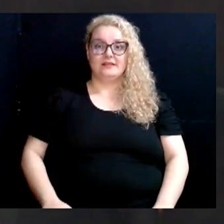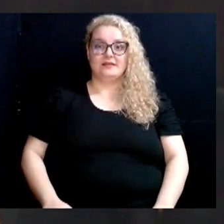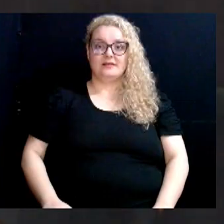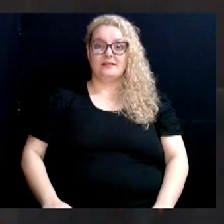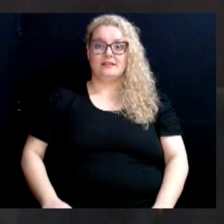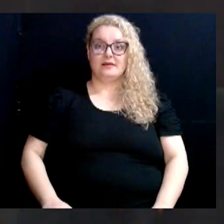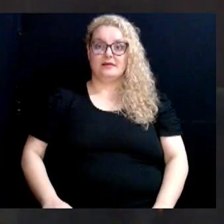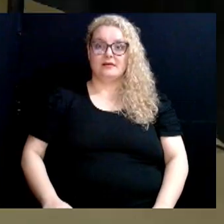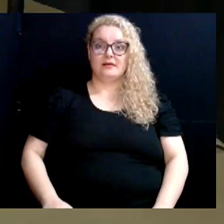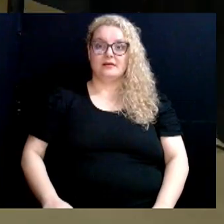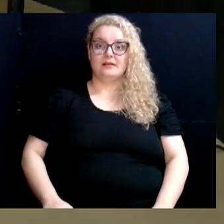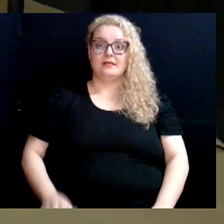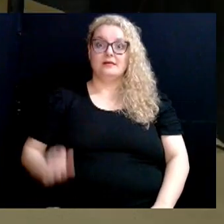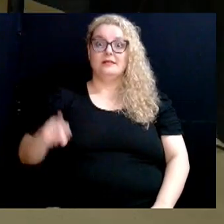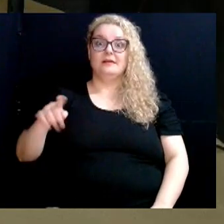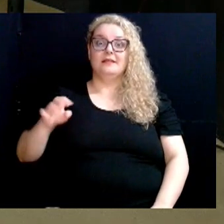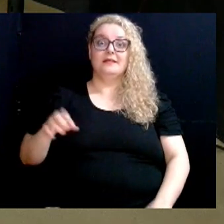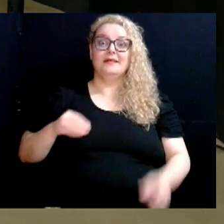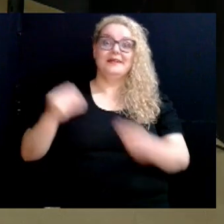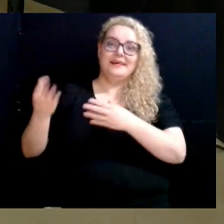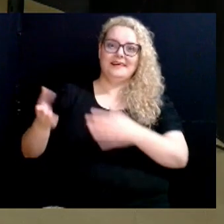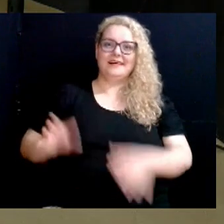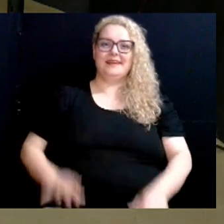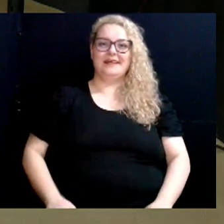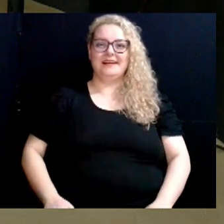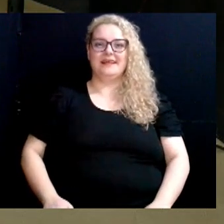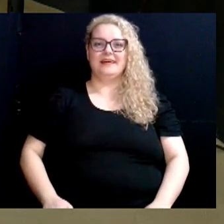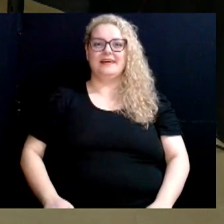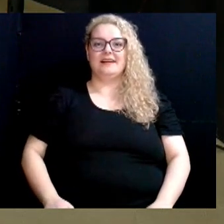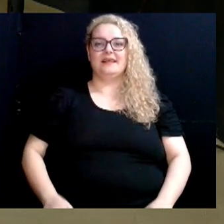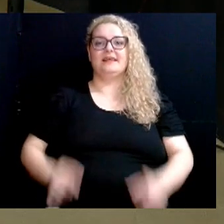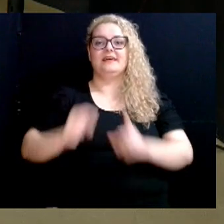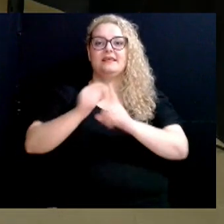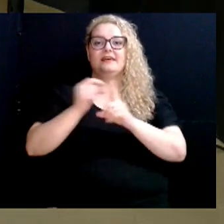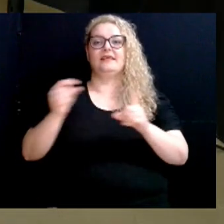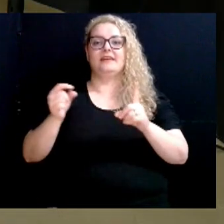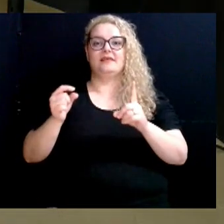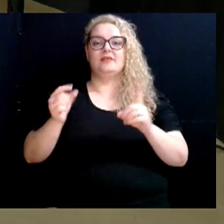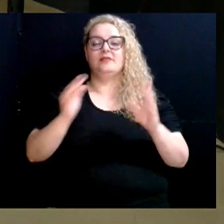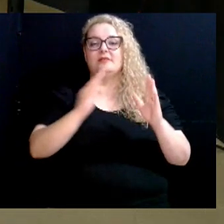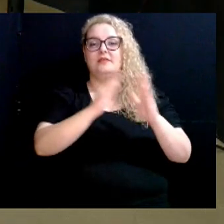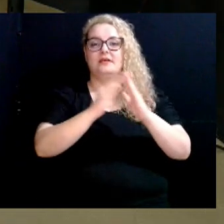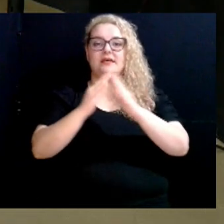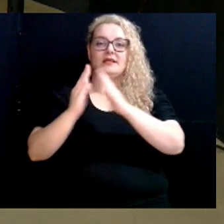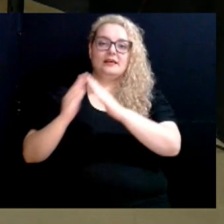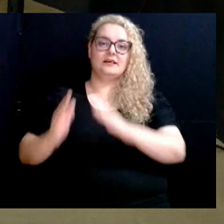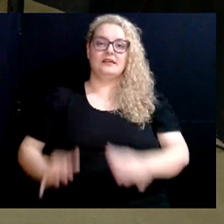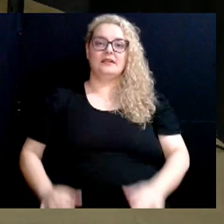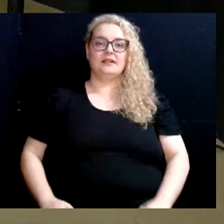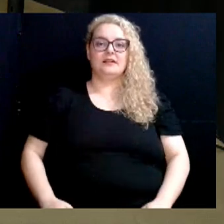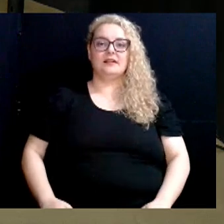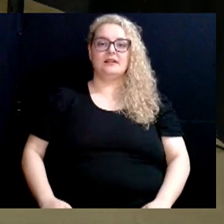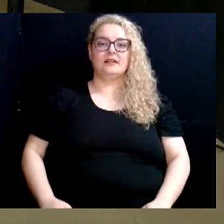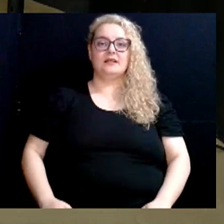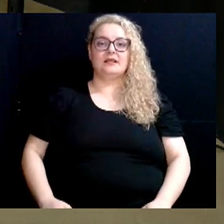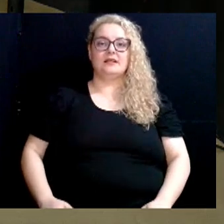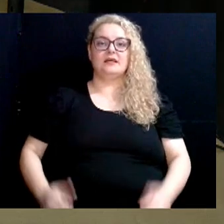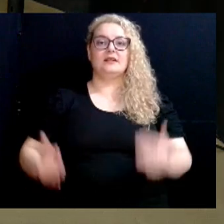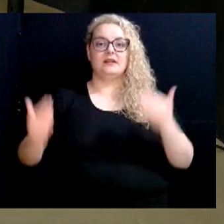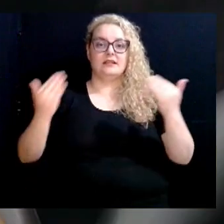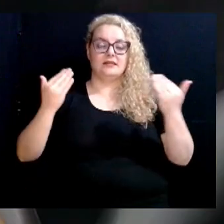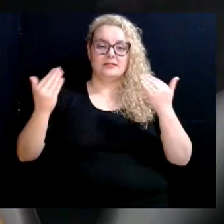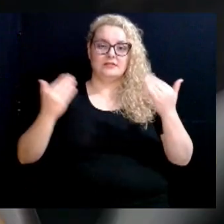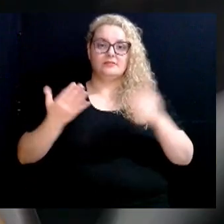Pode passar para o André? Pode ser, André. Uma frase para quem tá lá em casa sobre essa questão de se comparar ao outro no